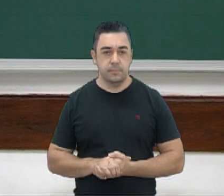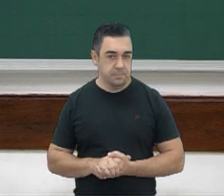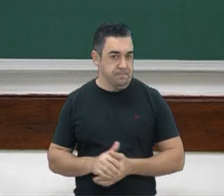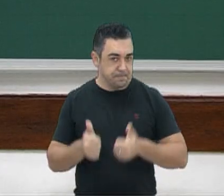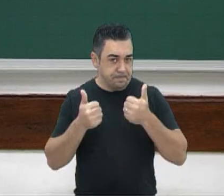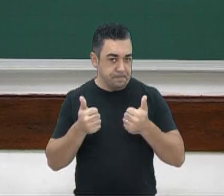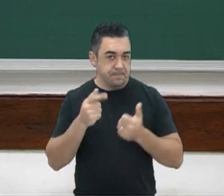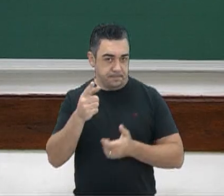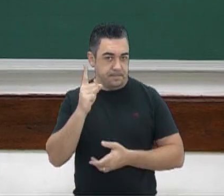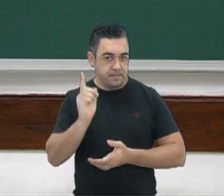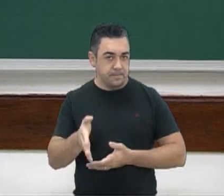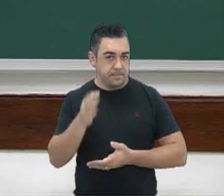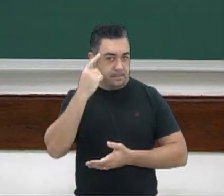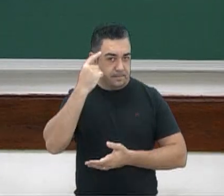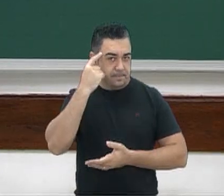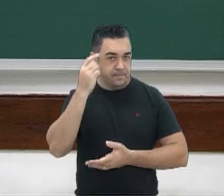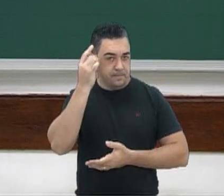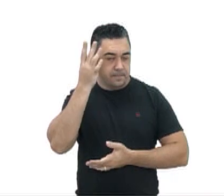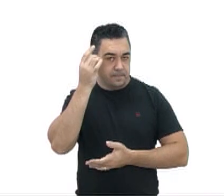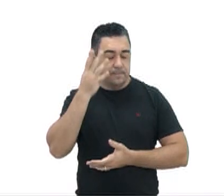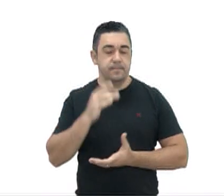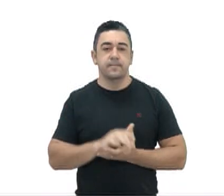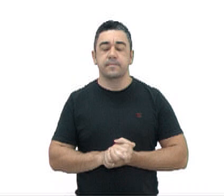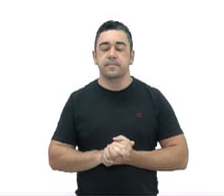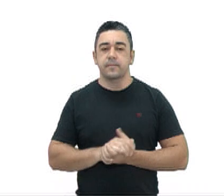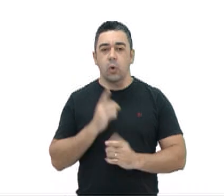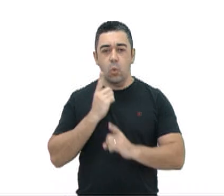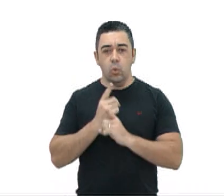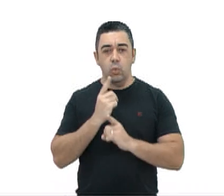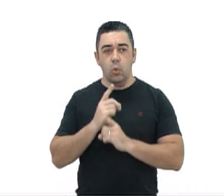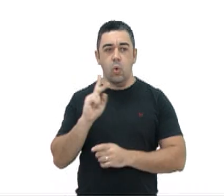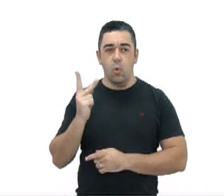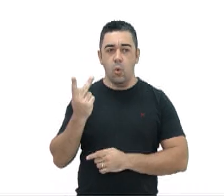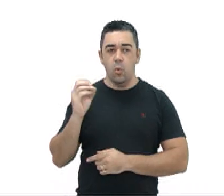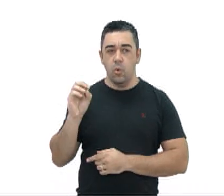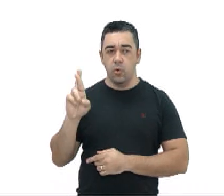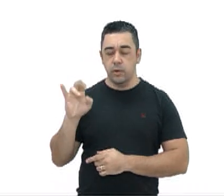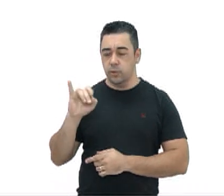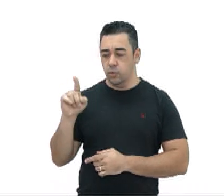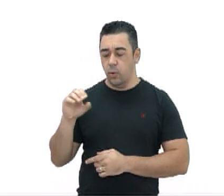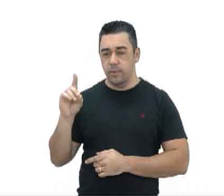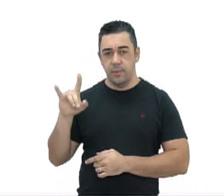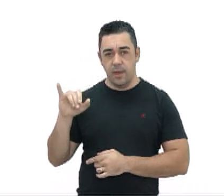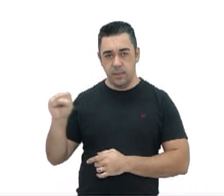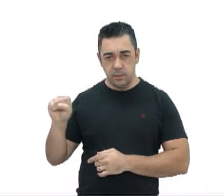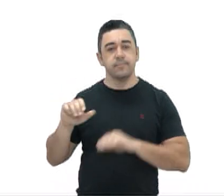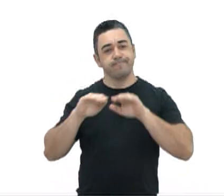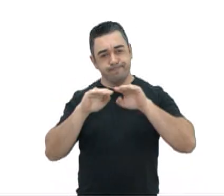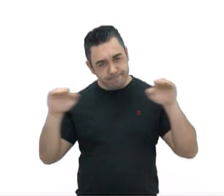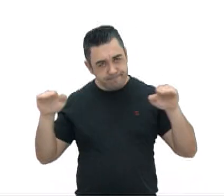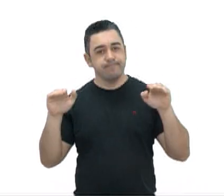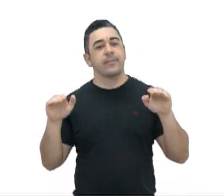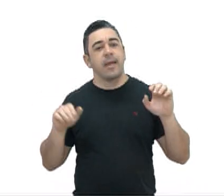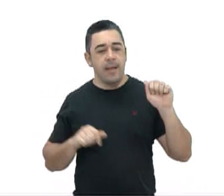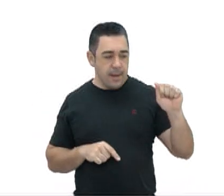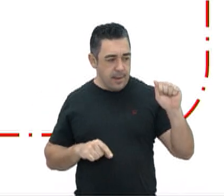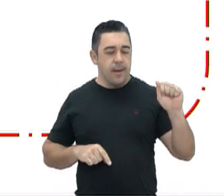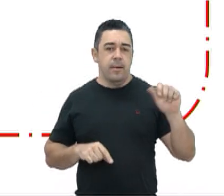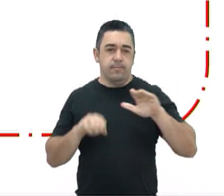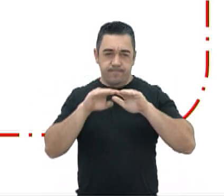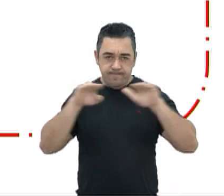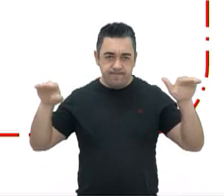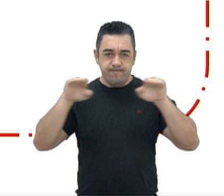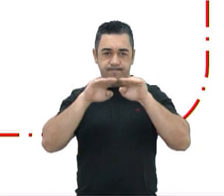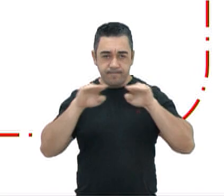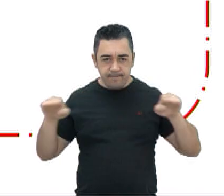Muito bem, agora você já pensou, essa estava fácil. Então as linhas horizontais estão representadas pela letra A. Então é a letra A que vai indicar as